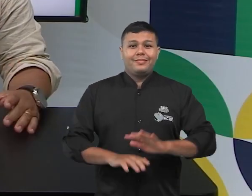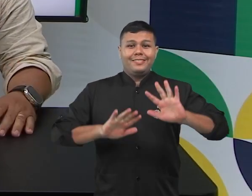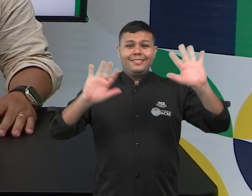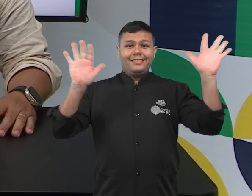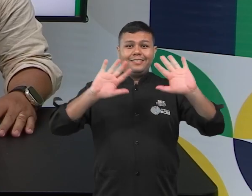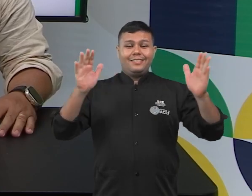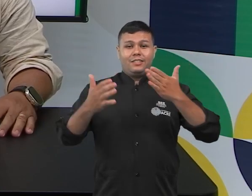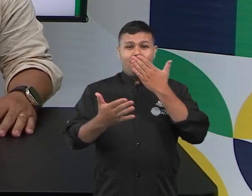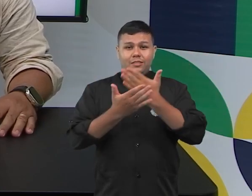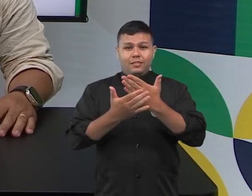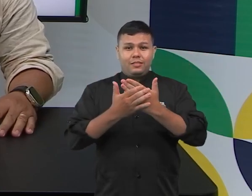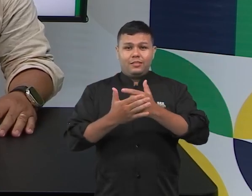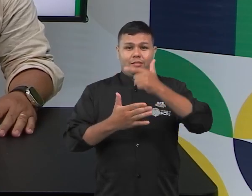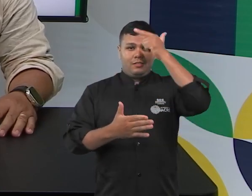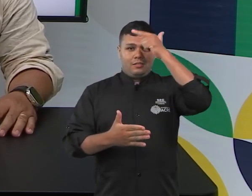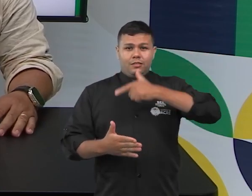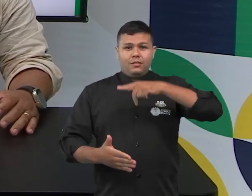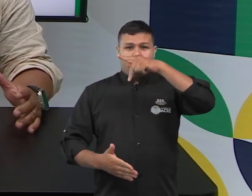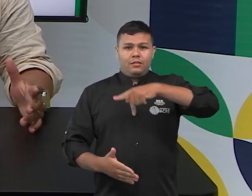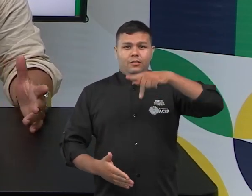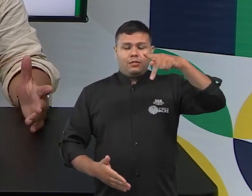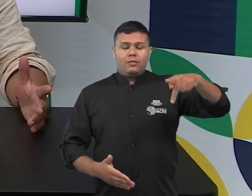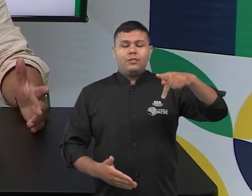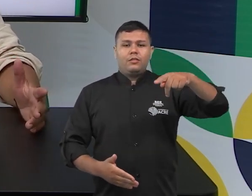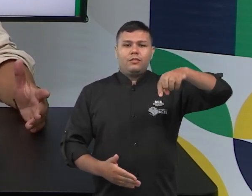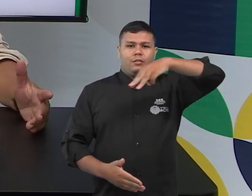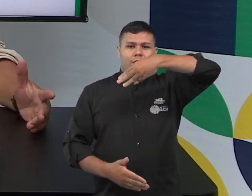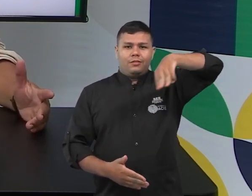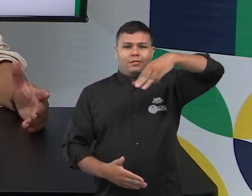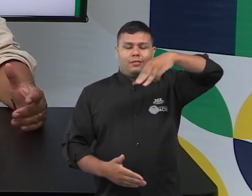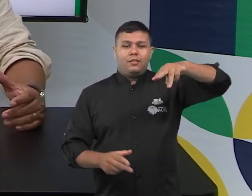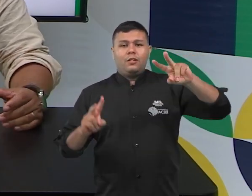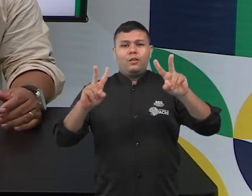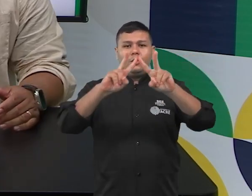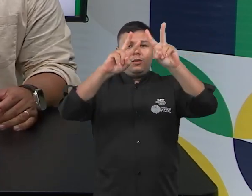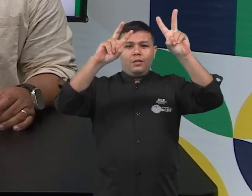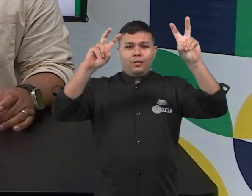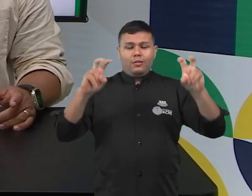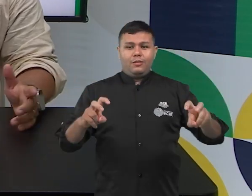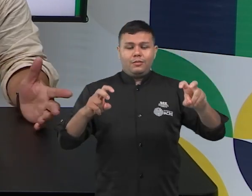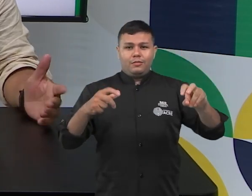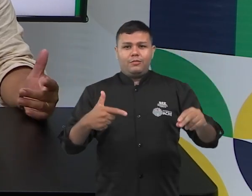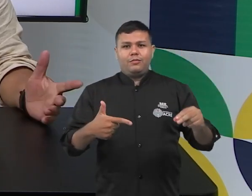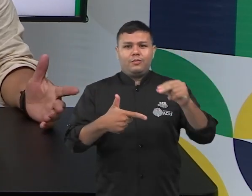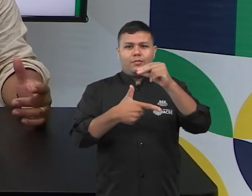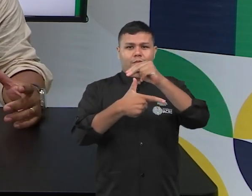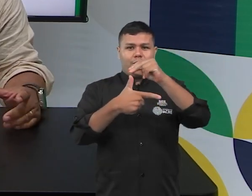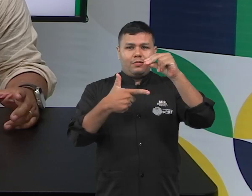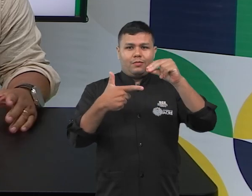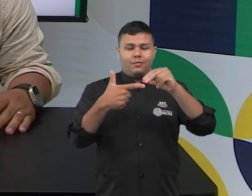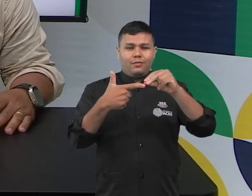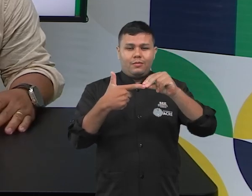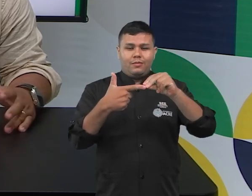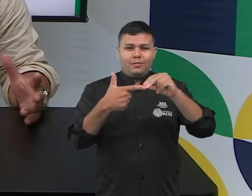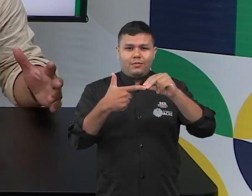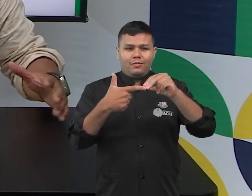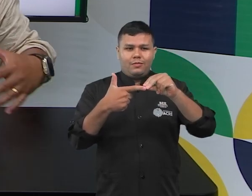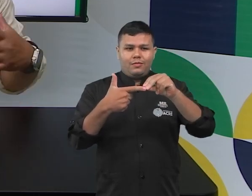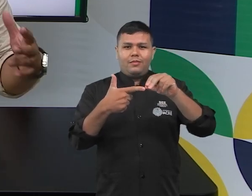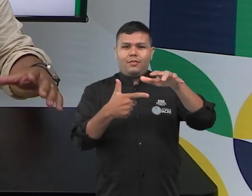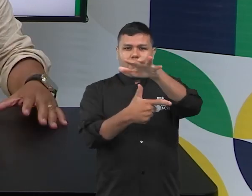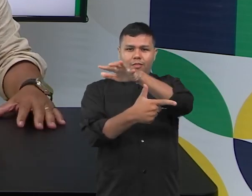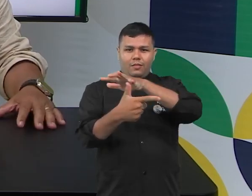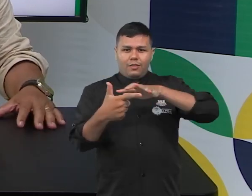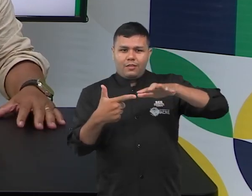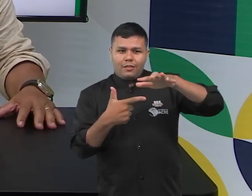Olá, estudante, professor James de matemática, agora com geometria espacial. Vamos chamar de geometria espacial 2, que é um